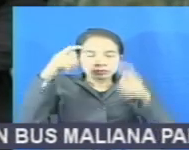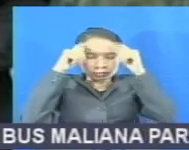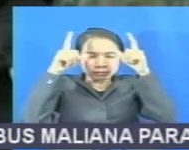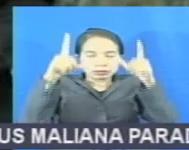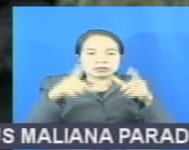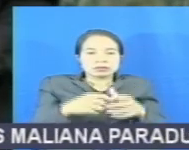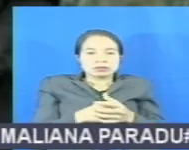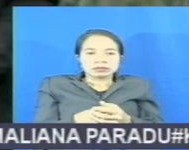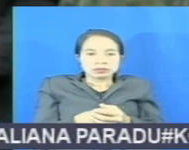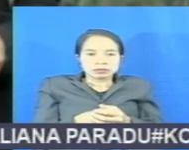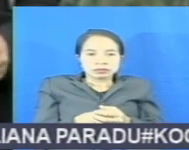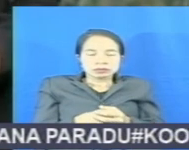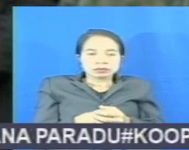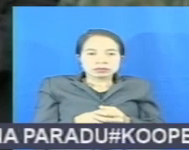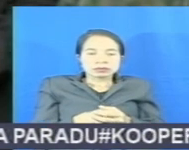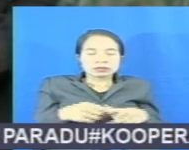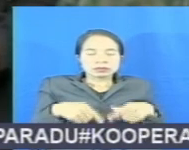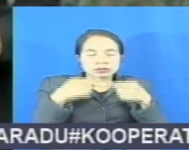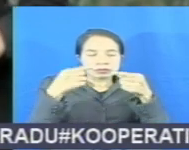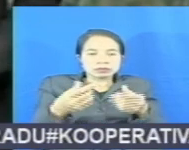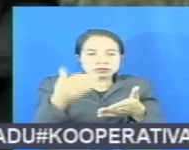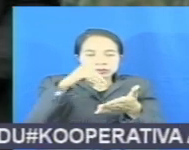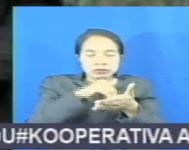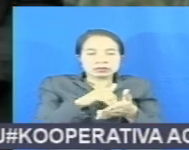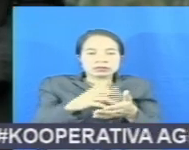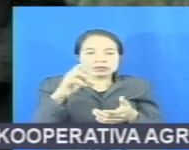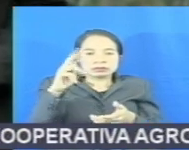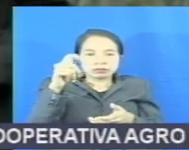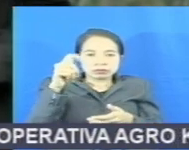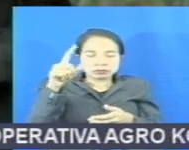Geofísica Timor-Leste Nian. Tirumai, ao entrega ricas, ba iha Estúdio Central.